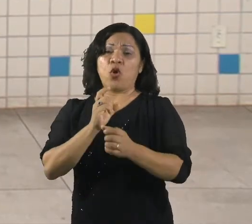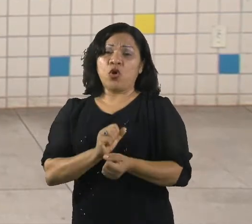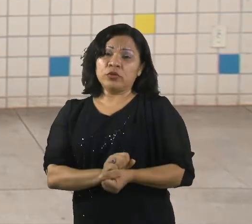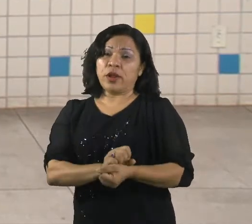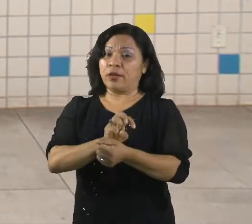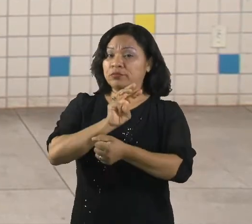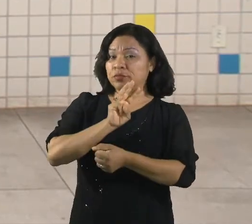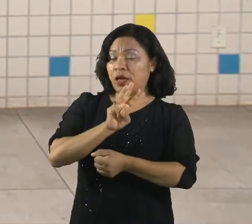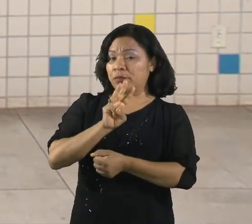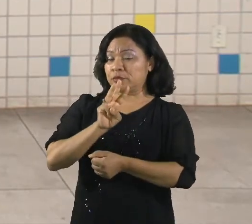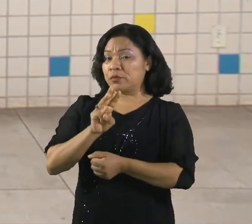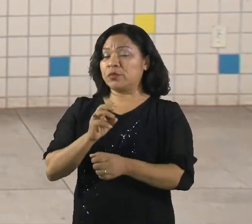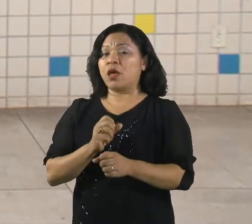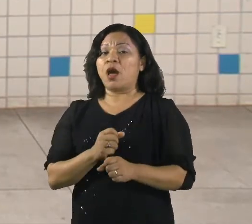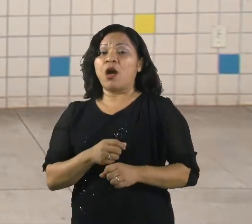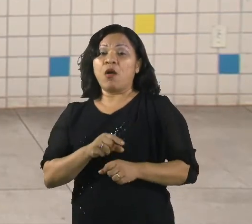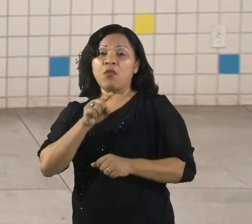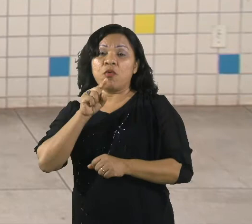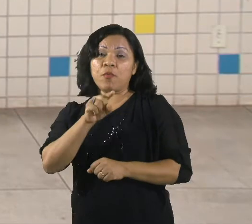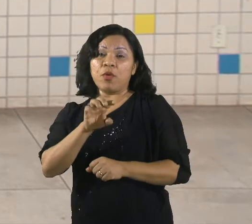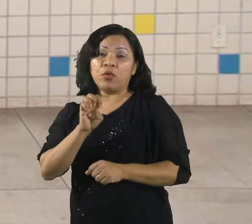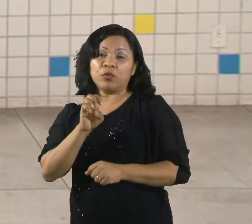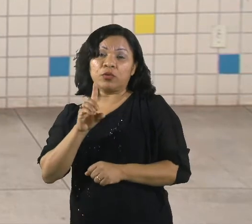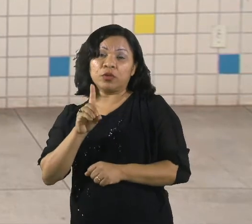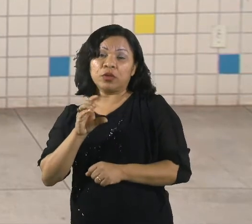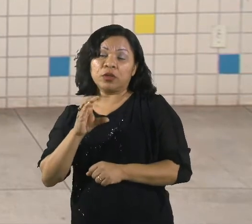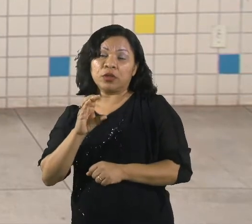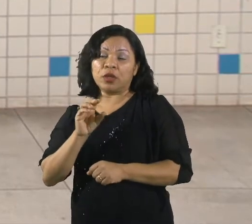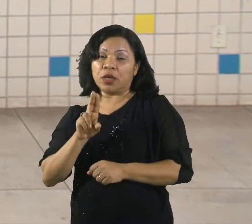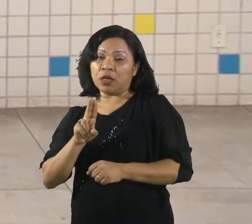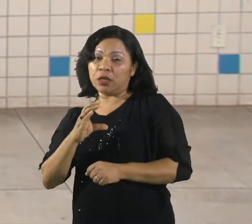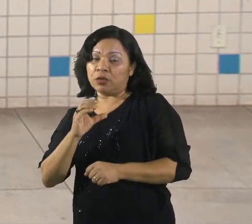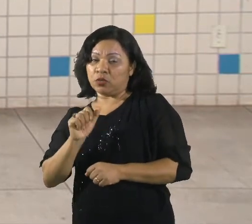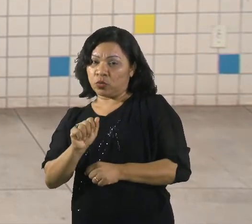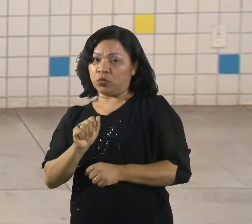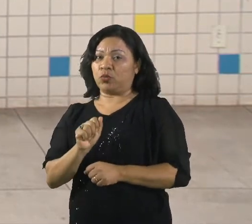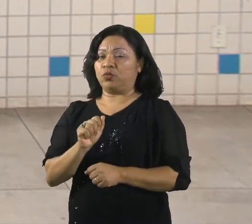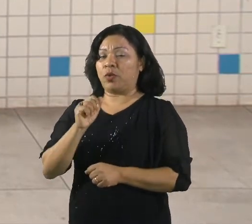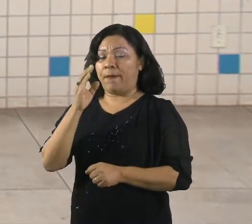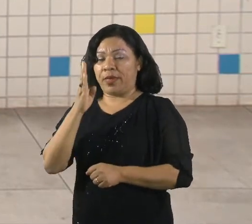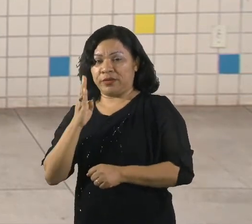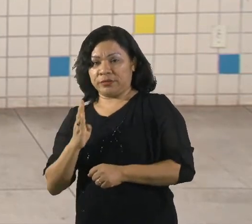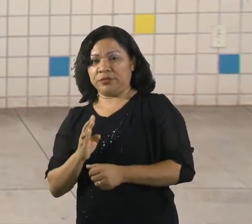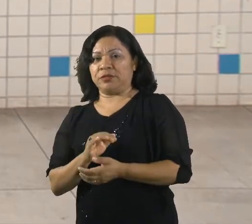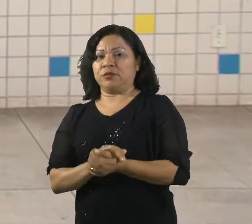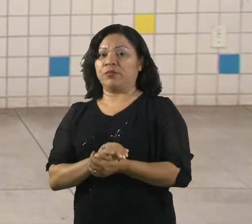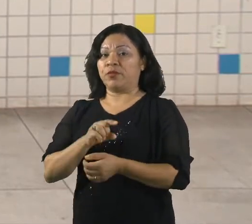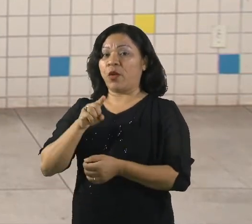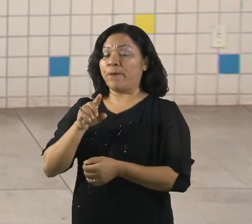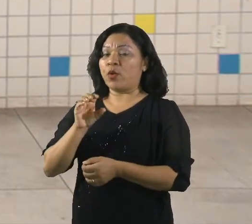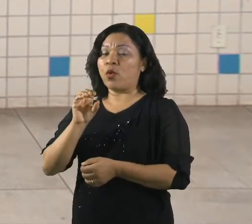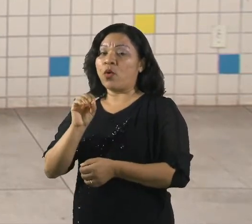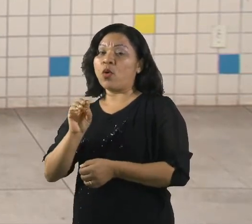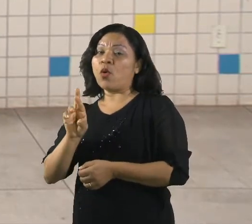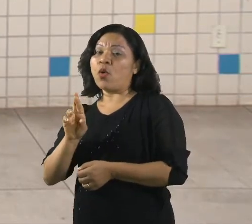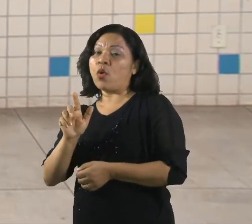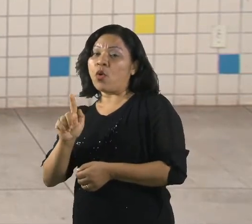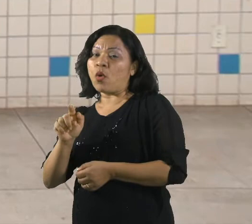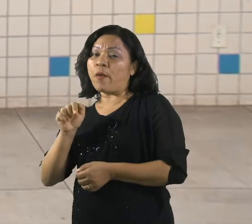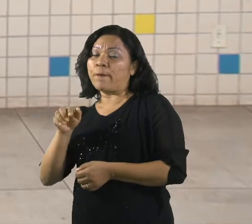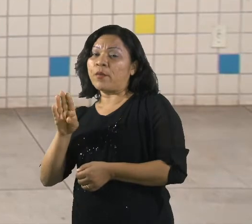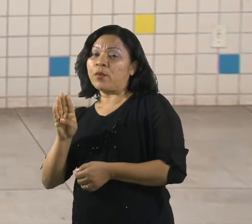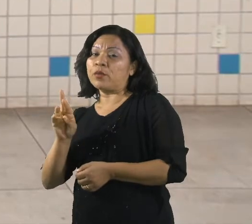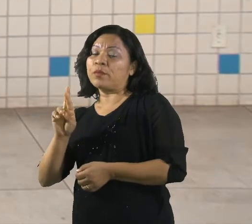www.ebookbrasil.org, que é um site de e-books, de livros gratuitos na internet, que vocês podem fazer a leitura, caso